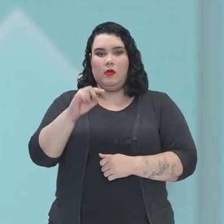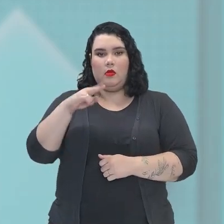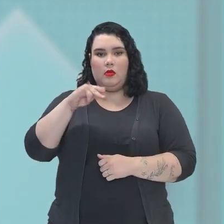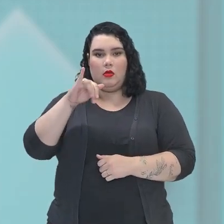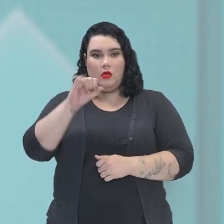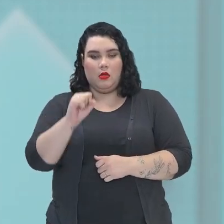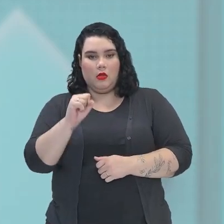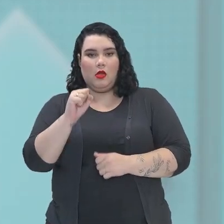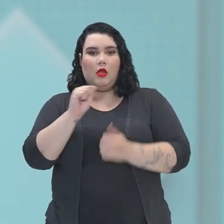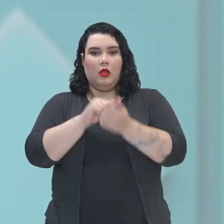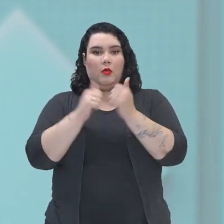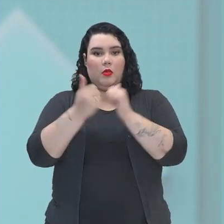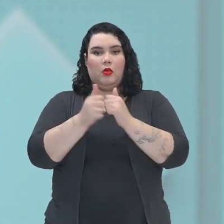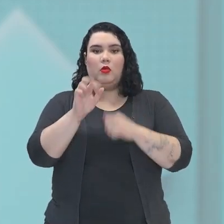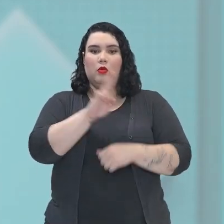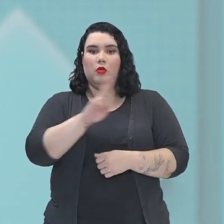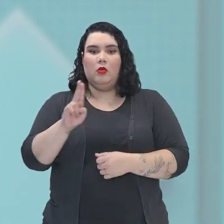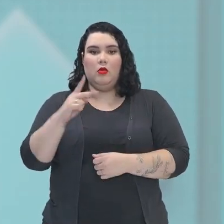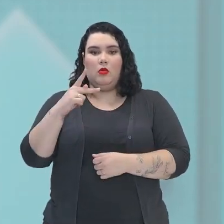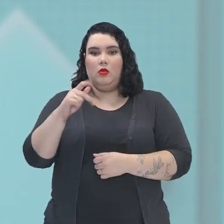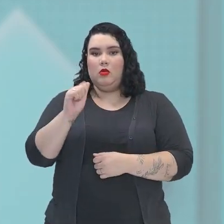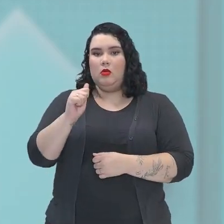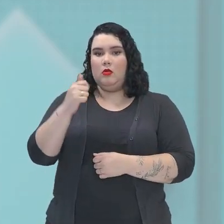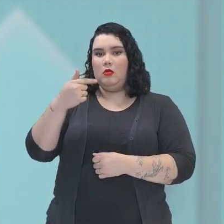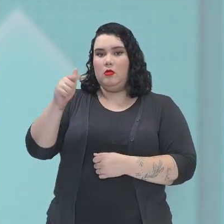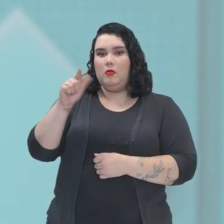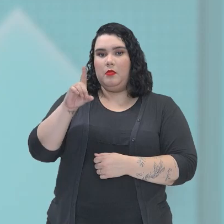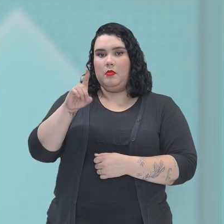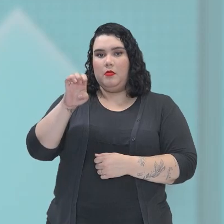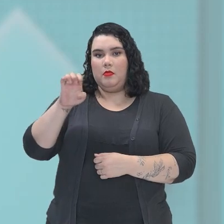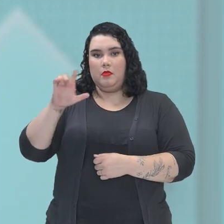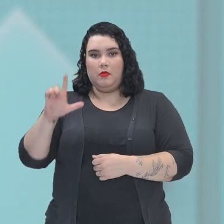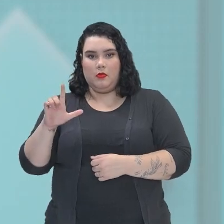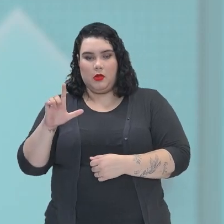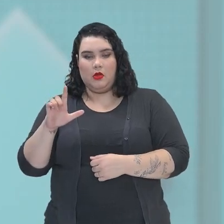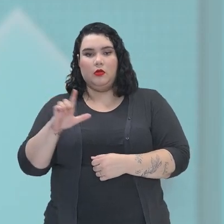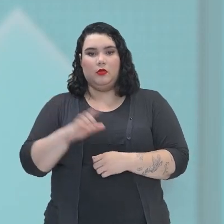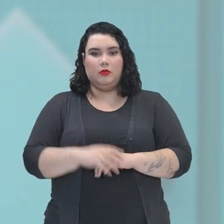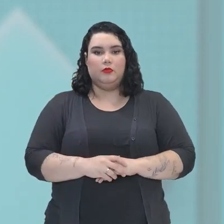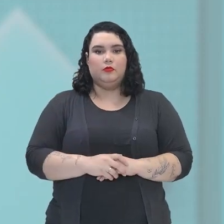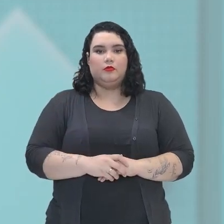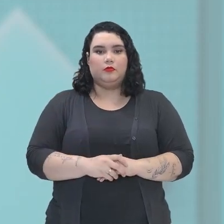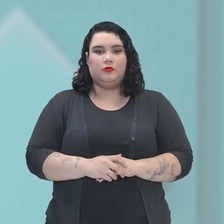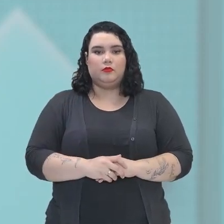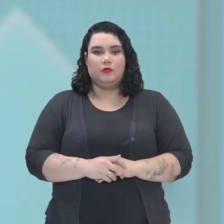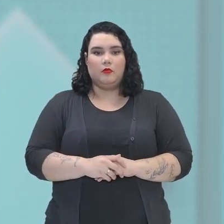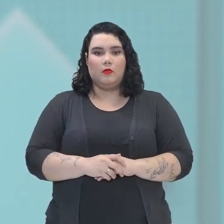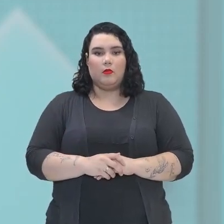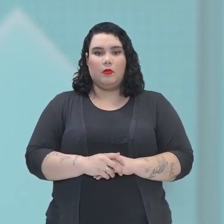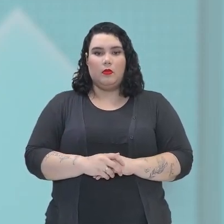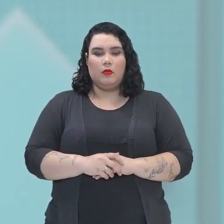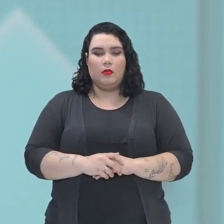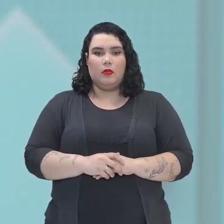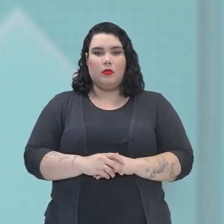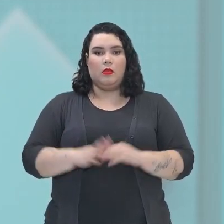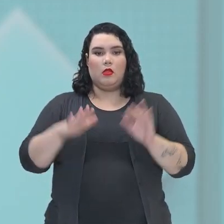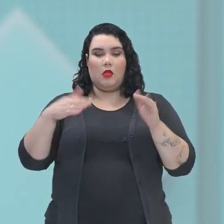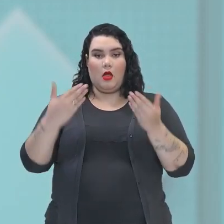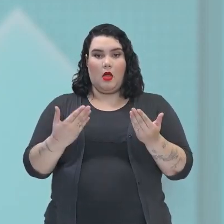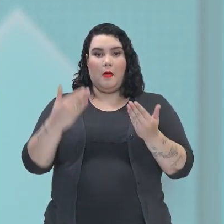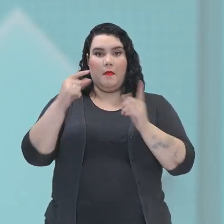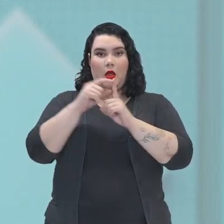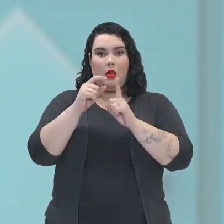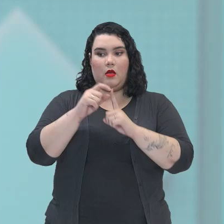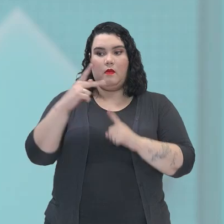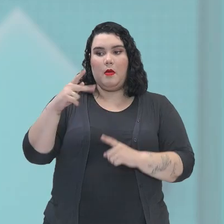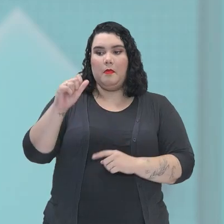pádel, certo? Pádel é, na verdade, paddle, né? O termo, na pronúncia em inglês, né?